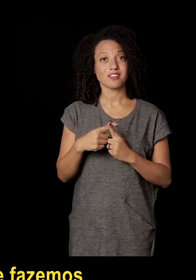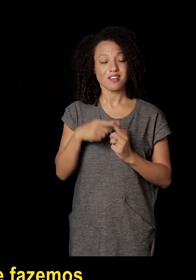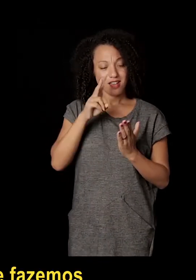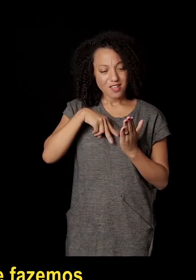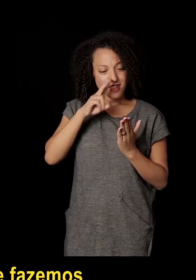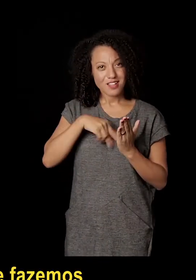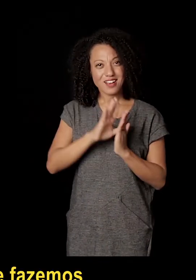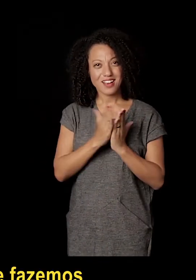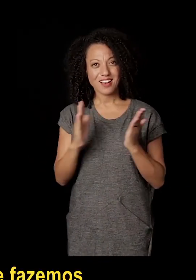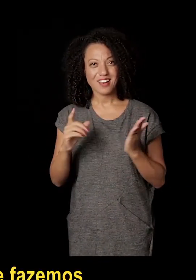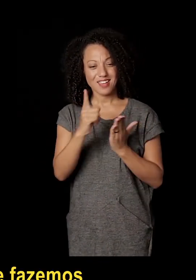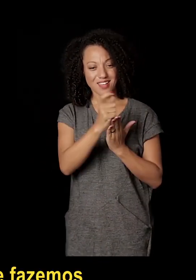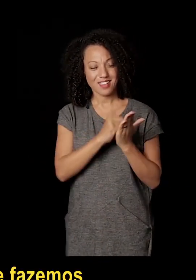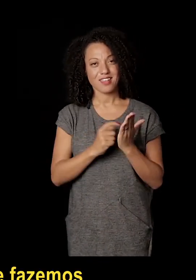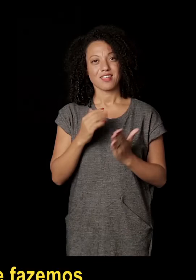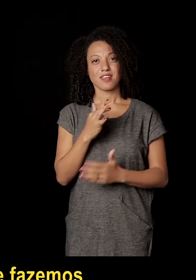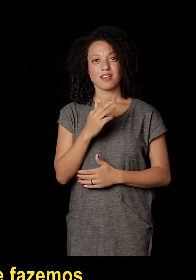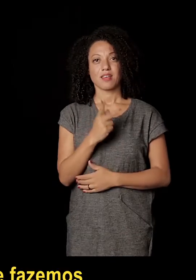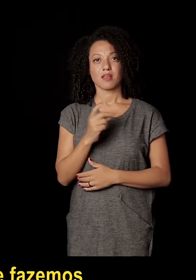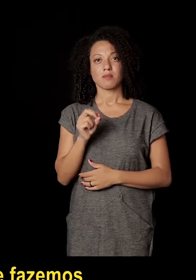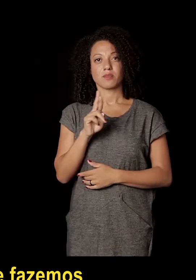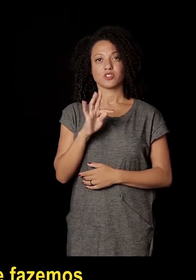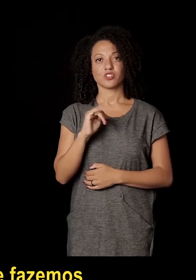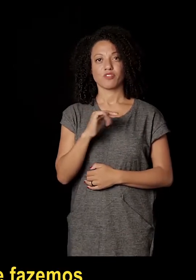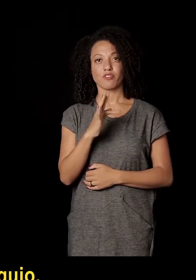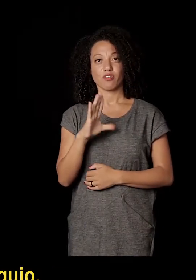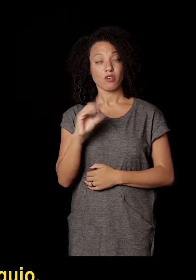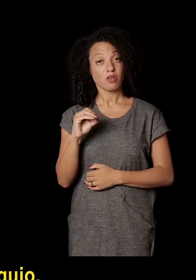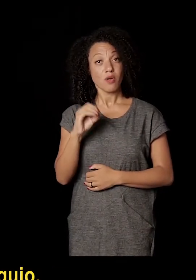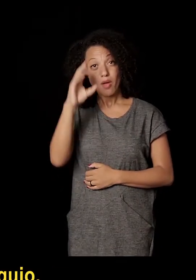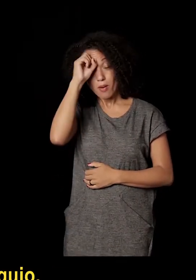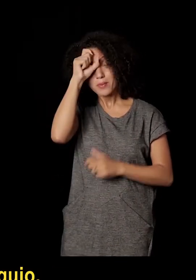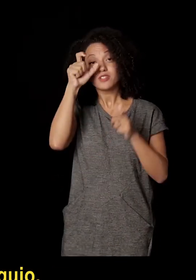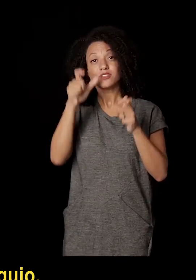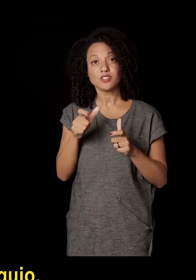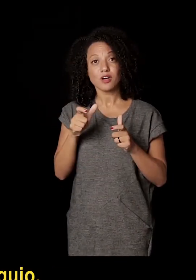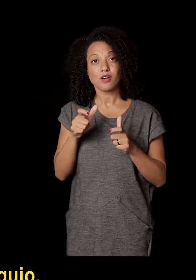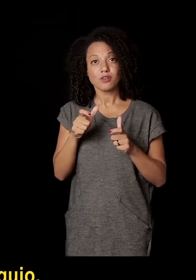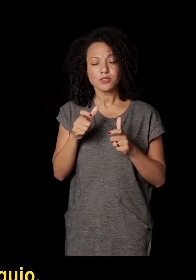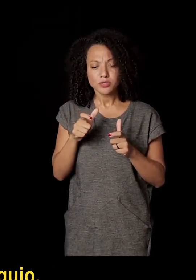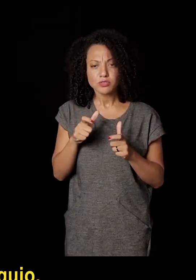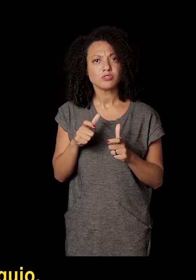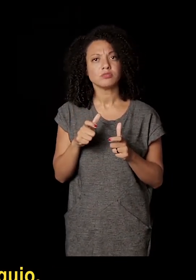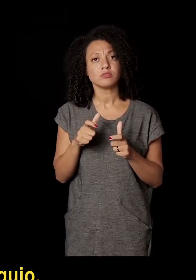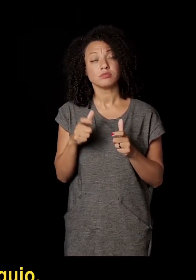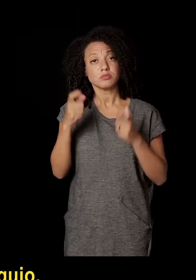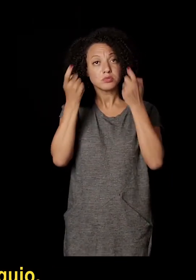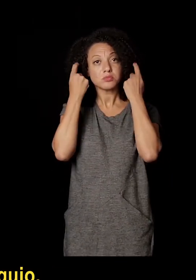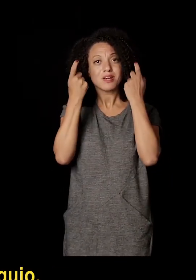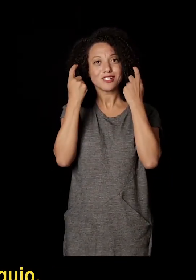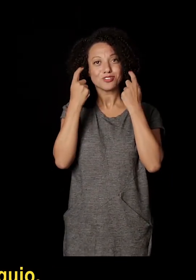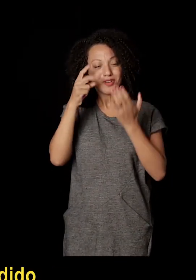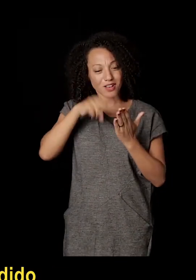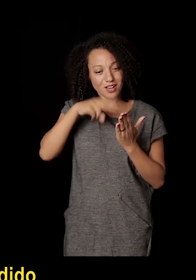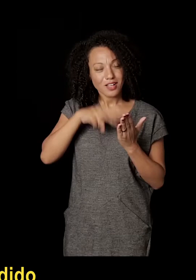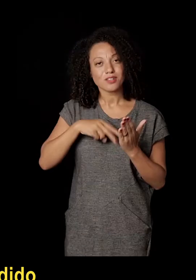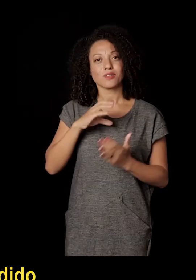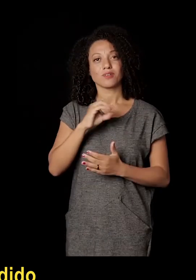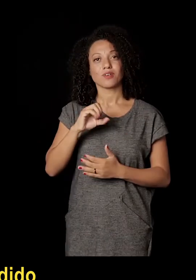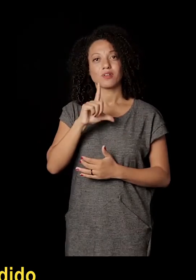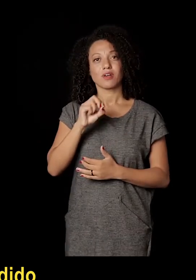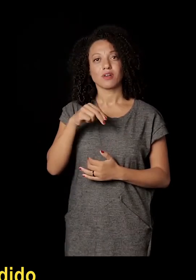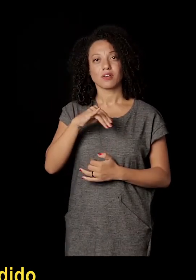de portfólio que fazemos hoje aqui, foi aprendida no México, no chão, na leitura do colóquio. Né? Mas todo